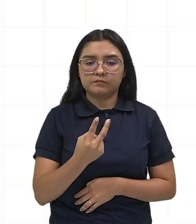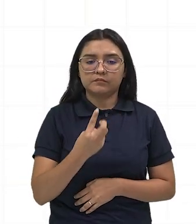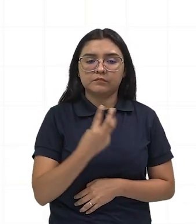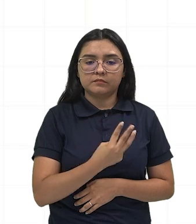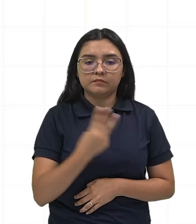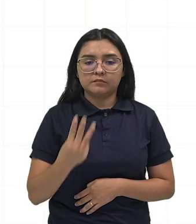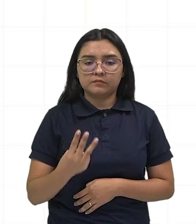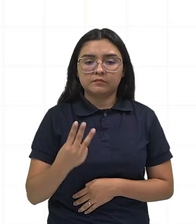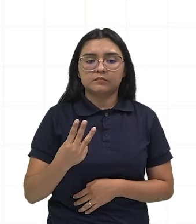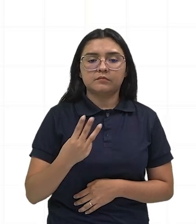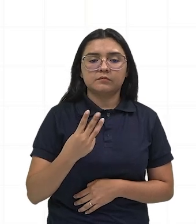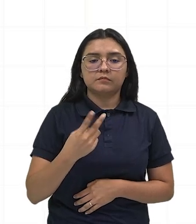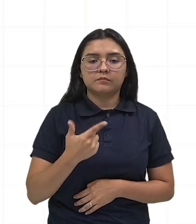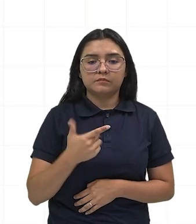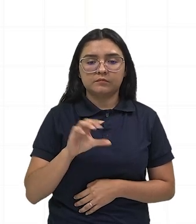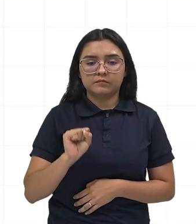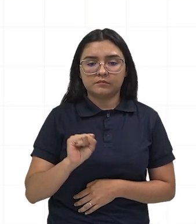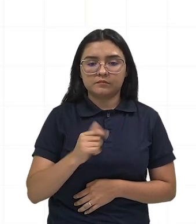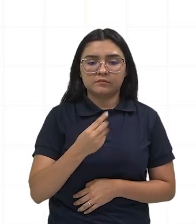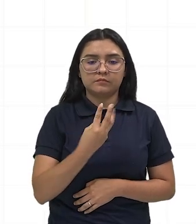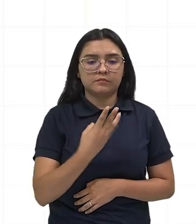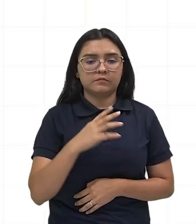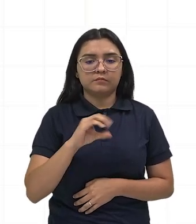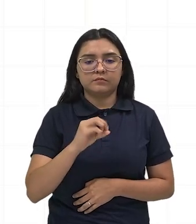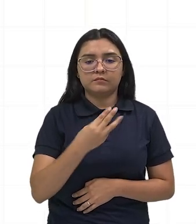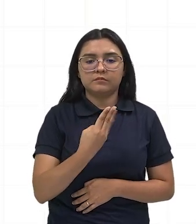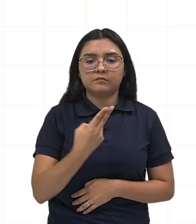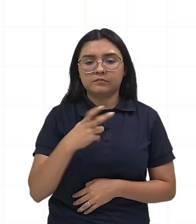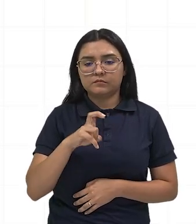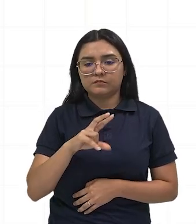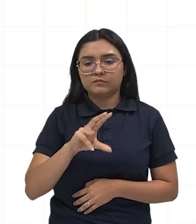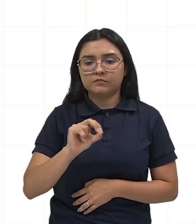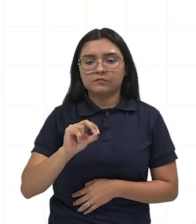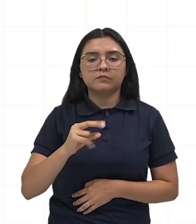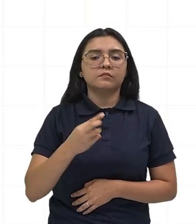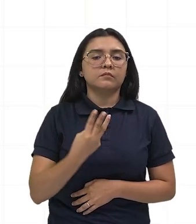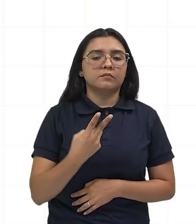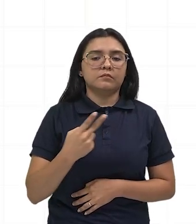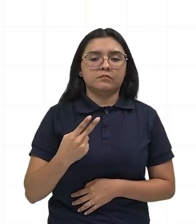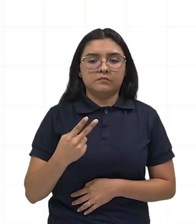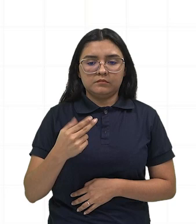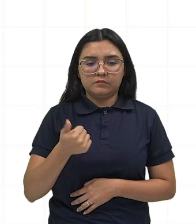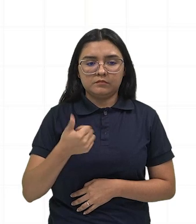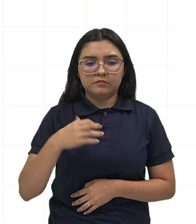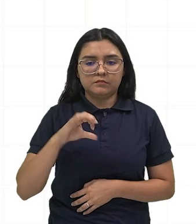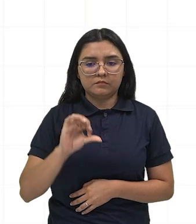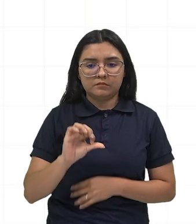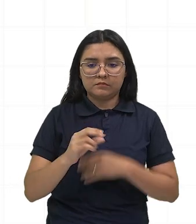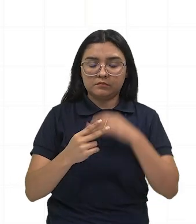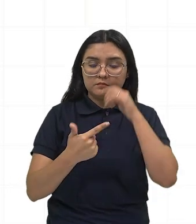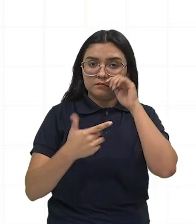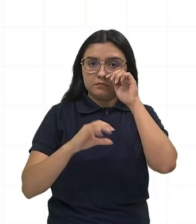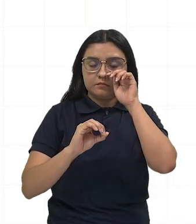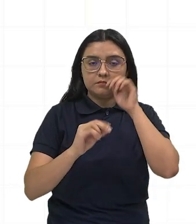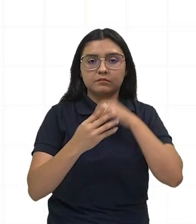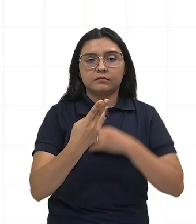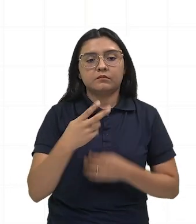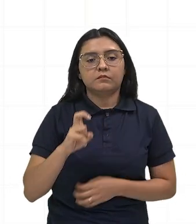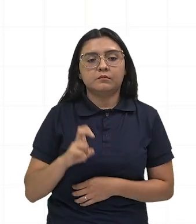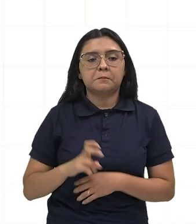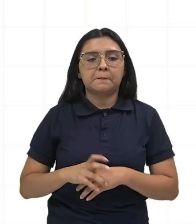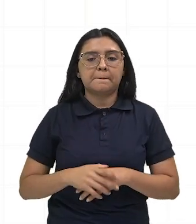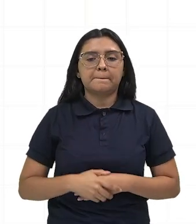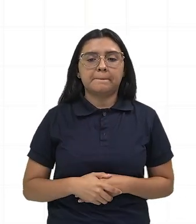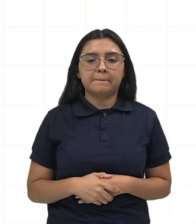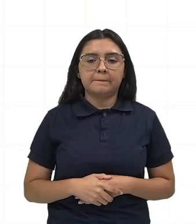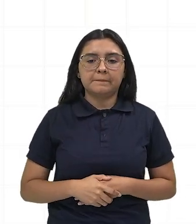anos, 33, 28, 30, 45, 50,